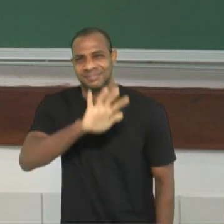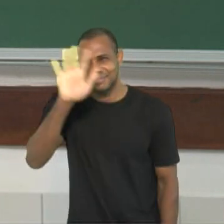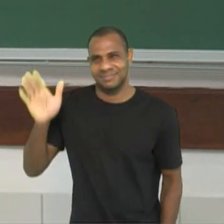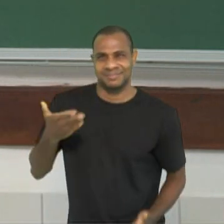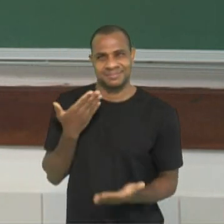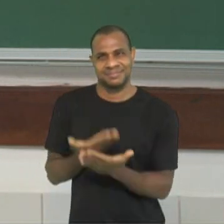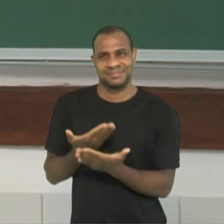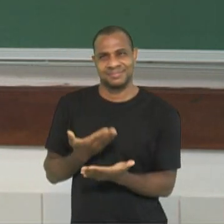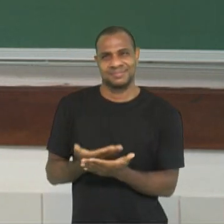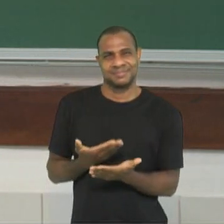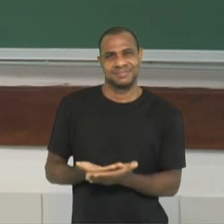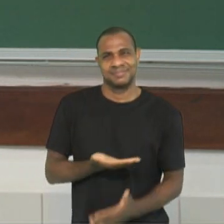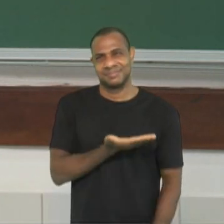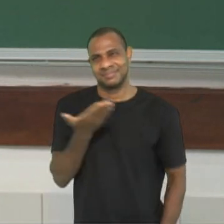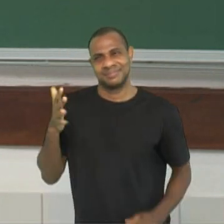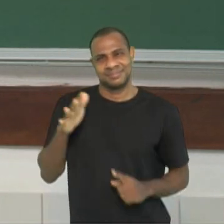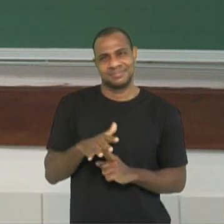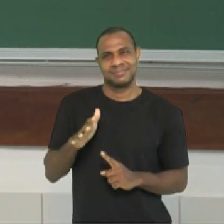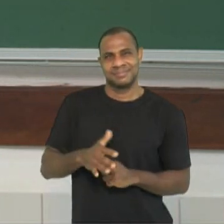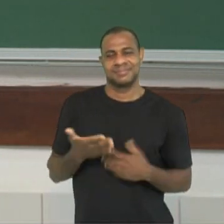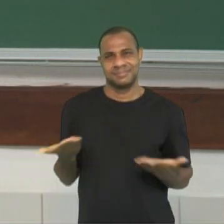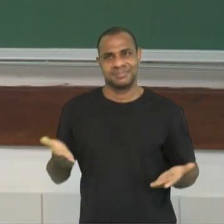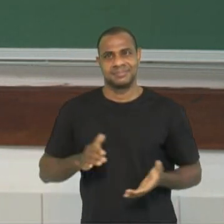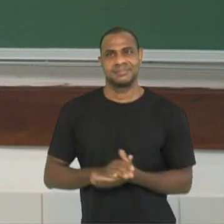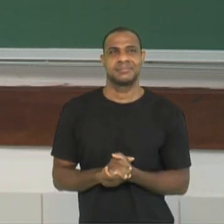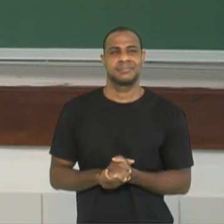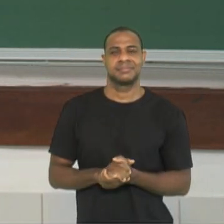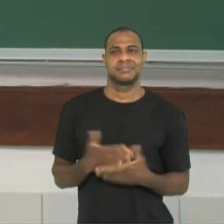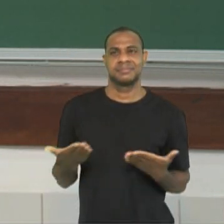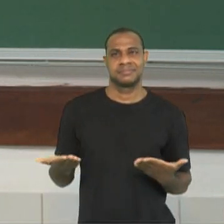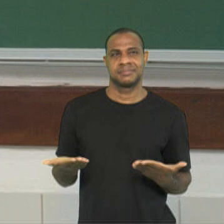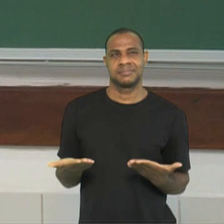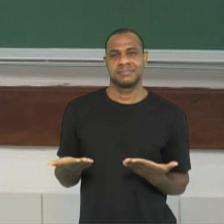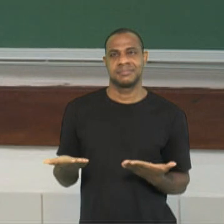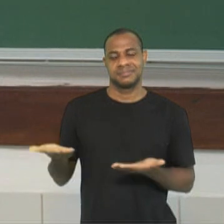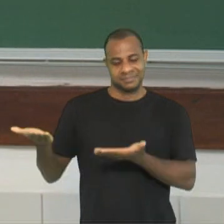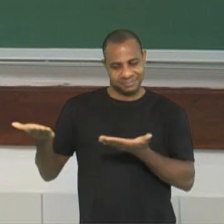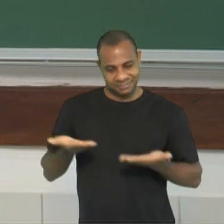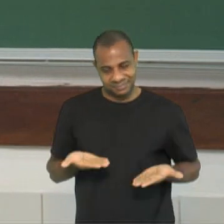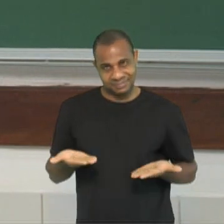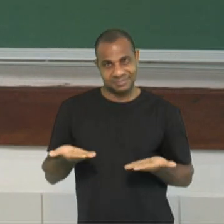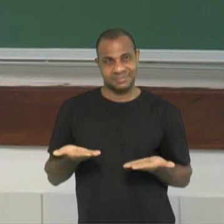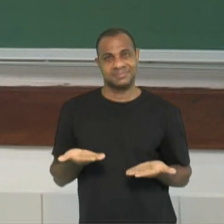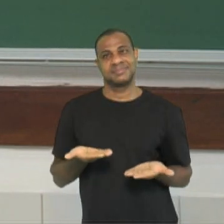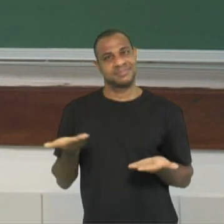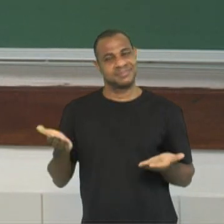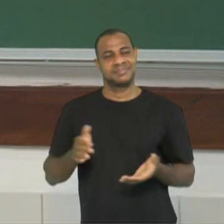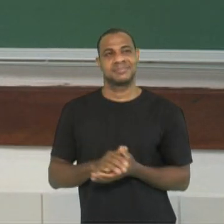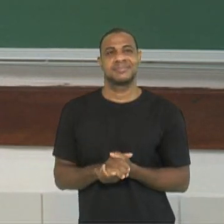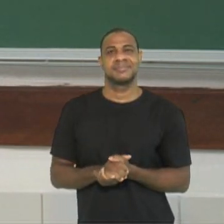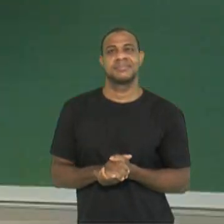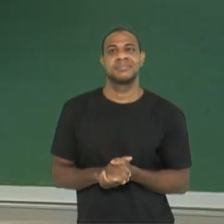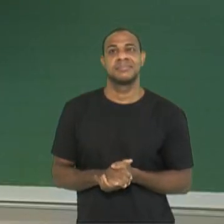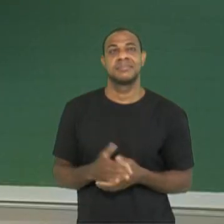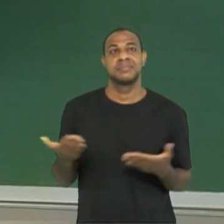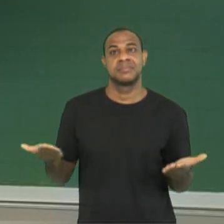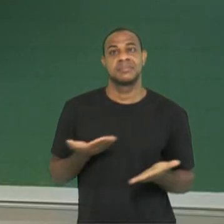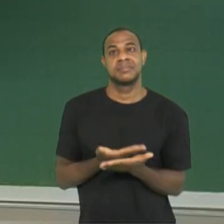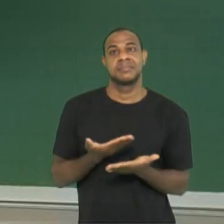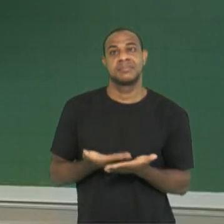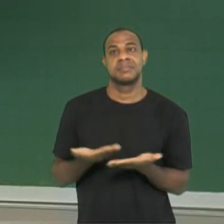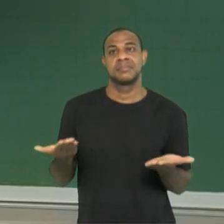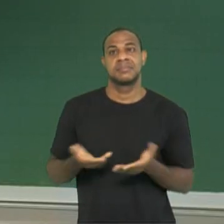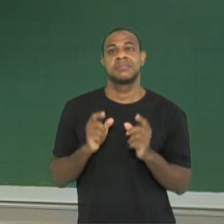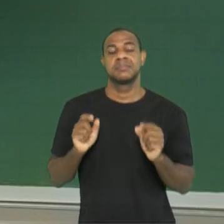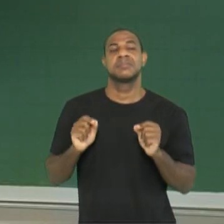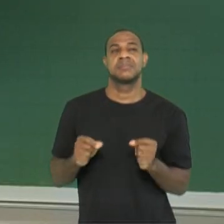estudante do Estado do Paraná, e você que não é mais estudante do Estado do Paraná que está acompanhando nossa aula, seja muito bem-vindo. Nossa aula de hoje, ela é